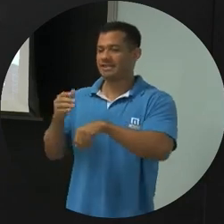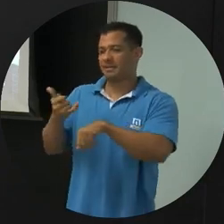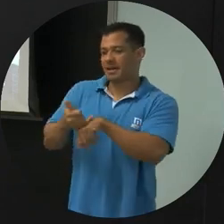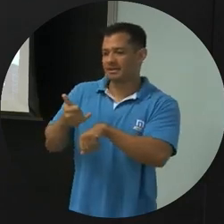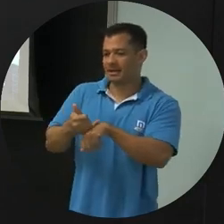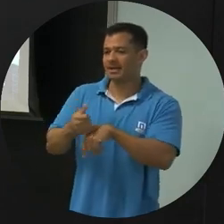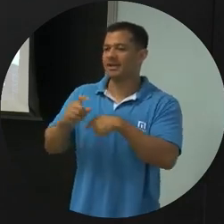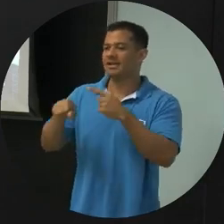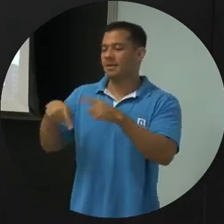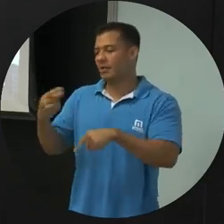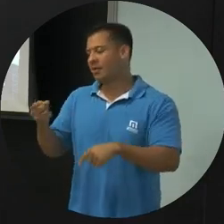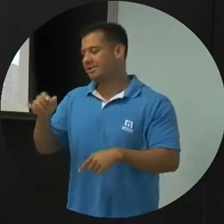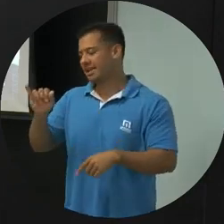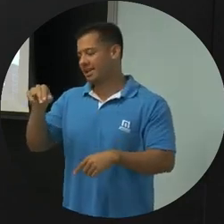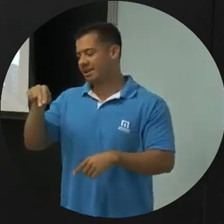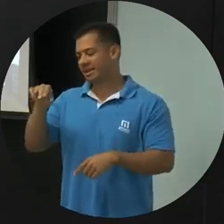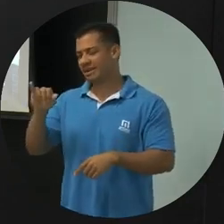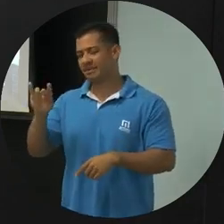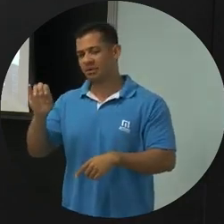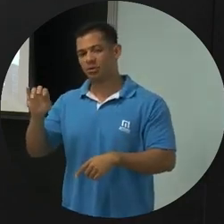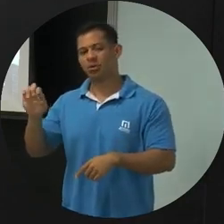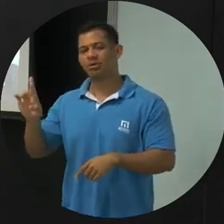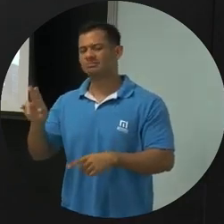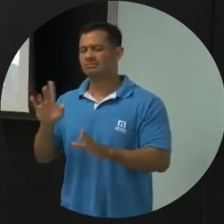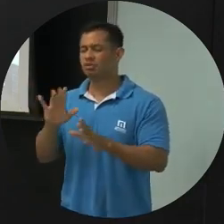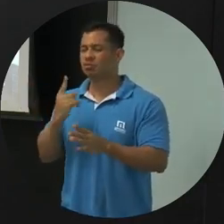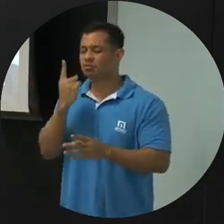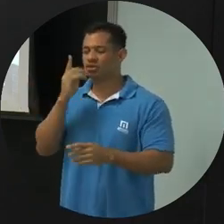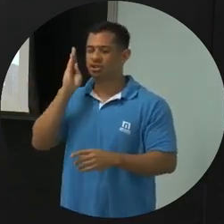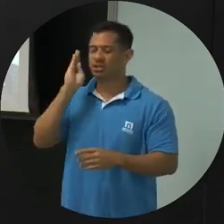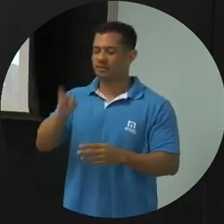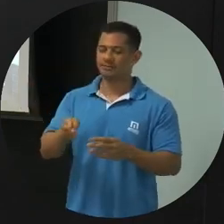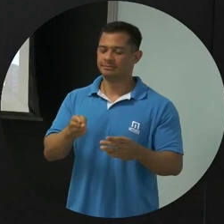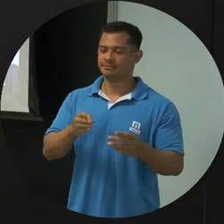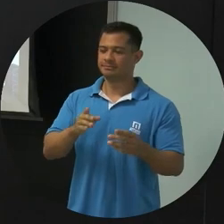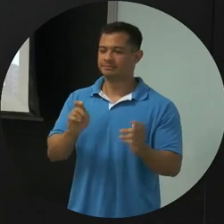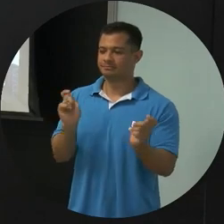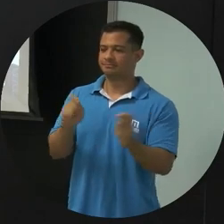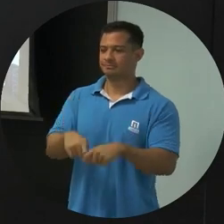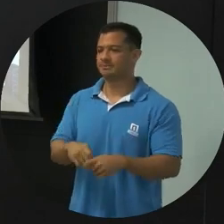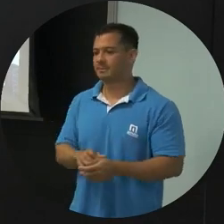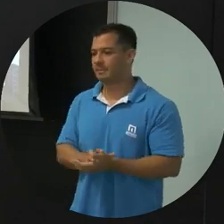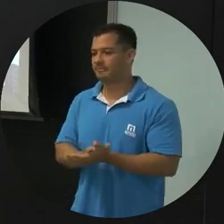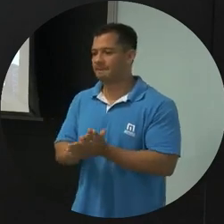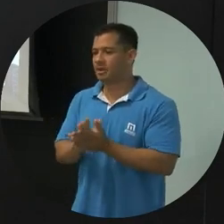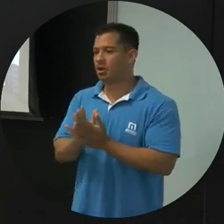aplicar um inibidor. Não, com um processo único você já realiza tudo. Outra questão,